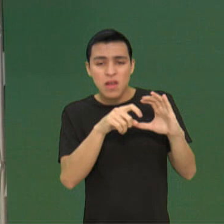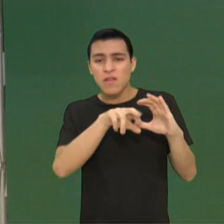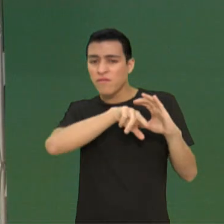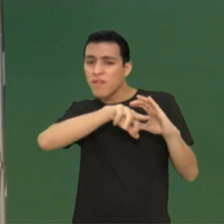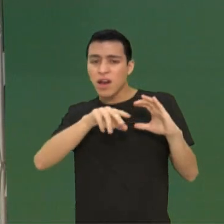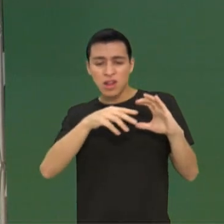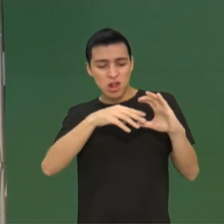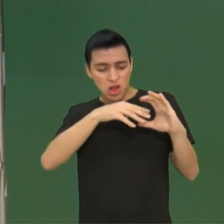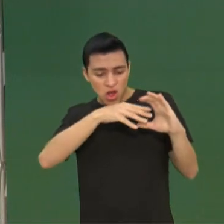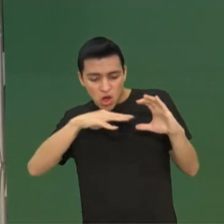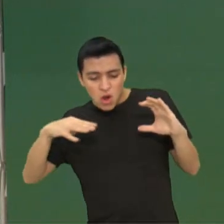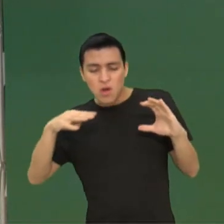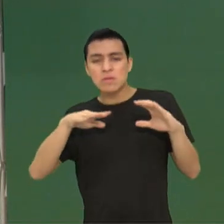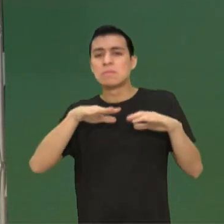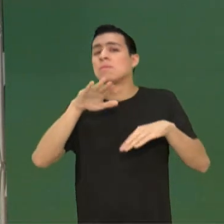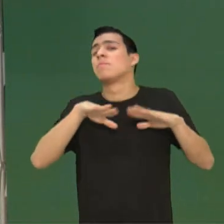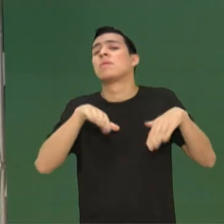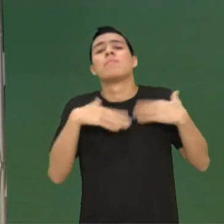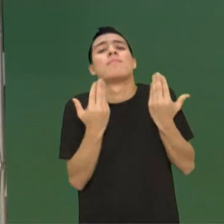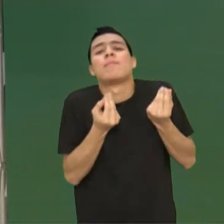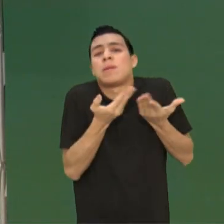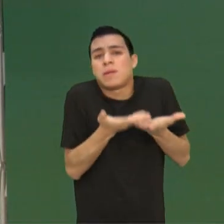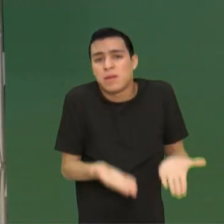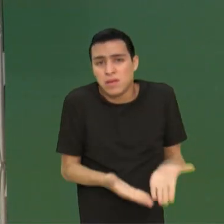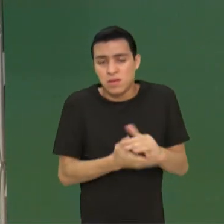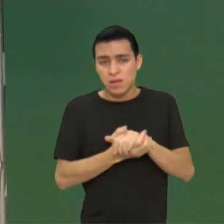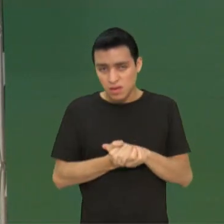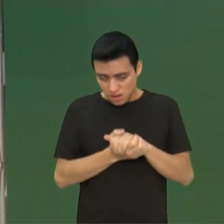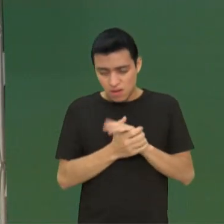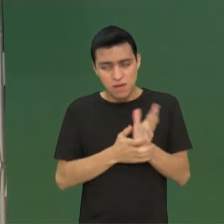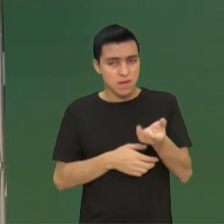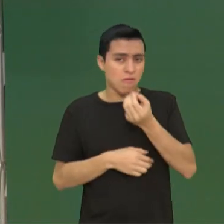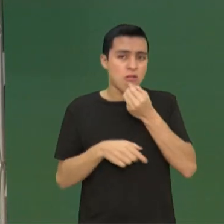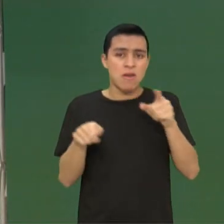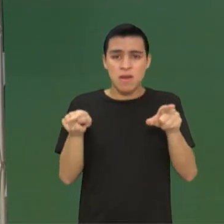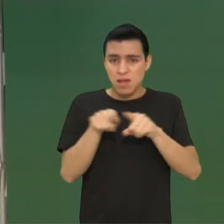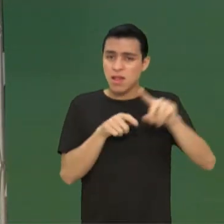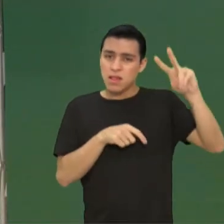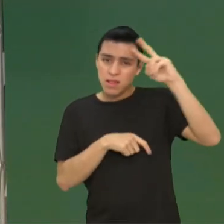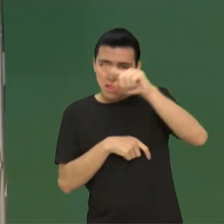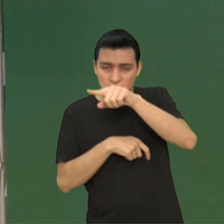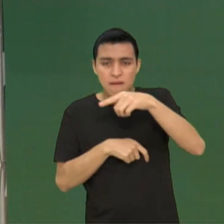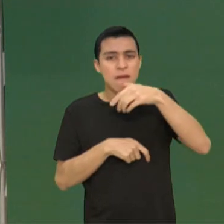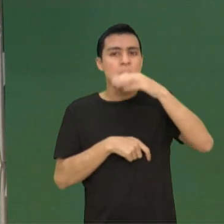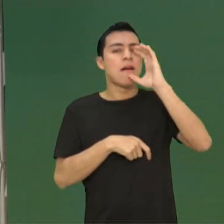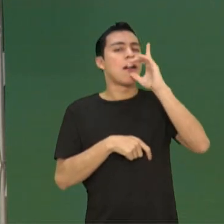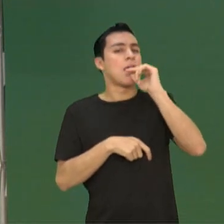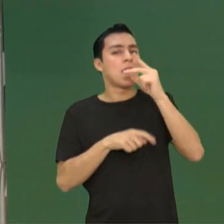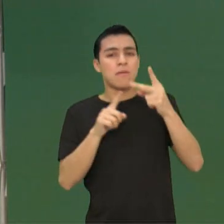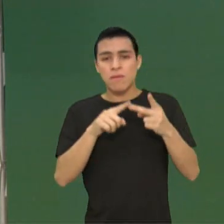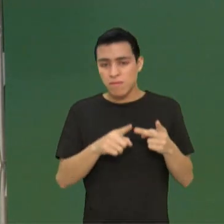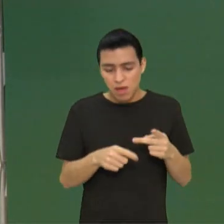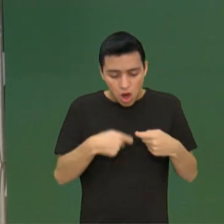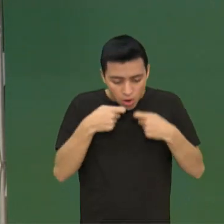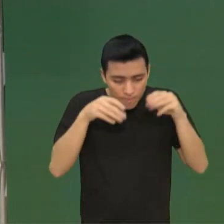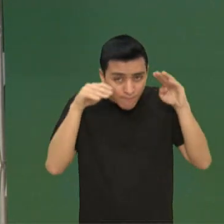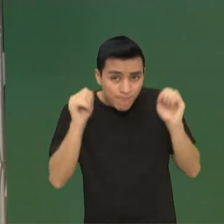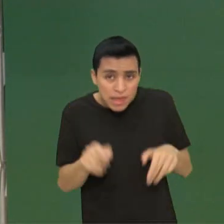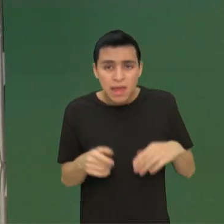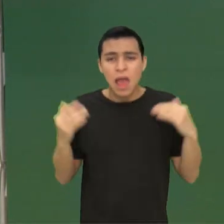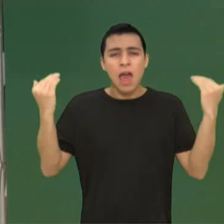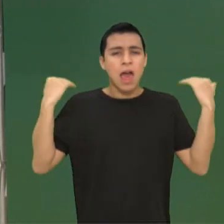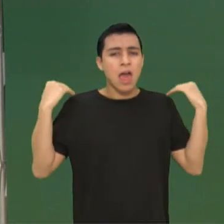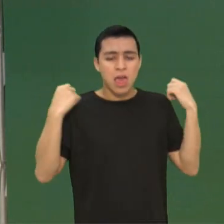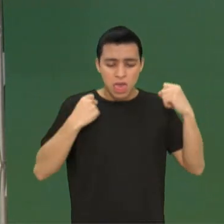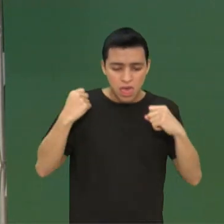de Golgi. Tudo depende da função. E é claro, lembre-se, tome água, se alimente bem, faça atividade em